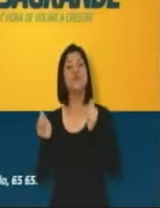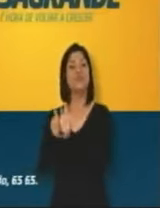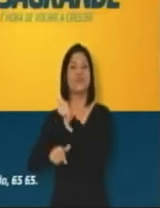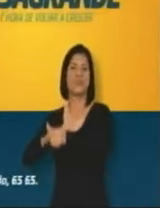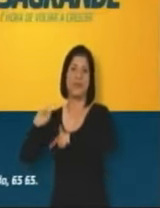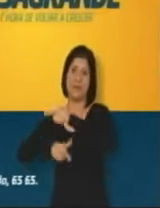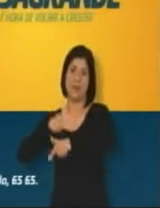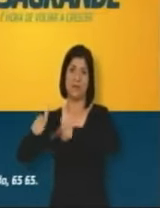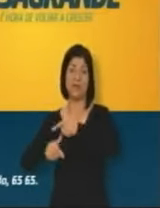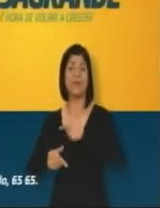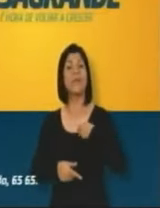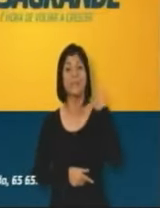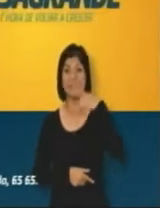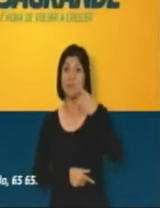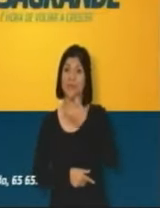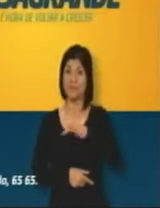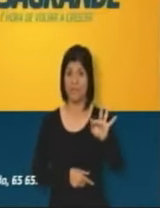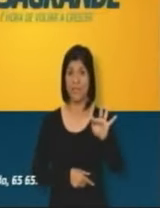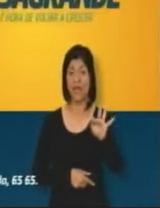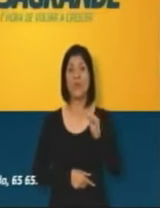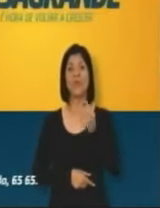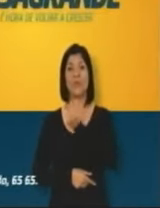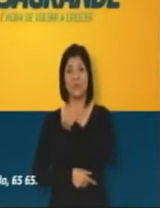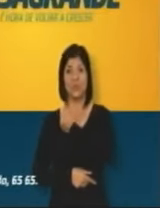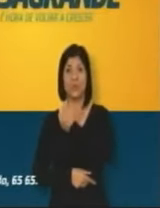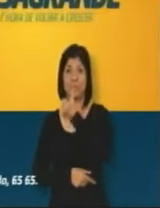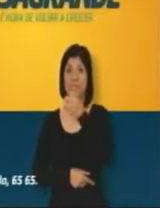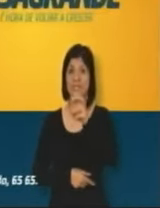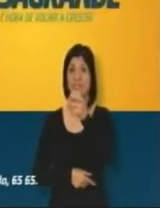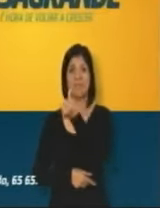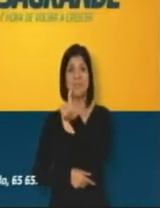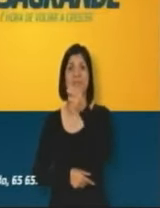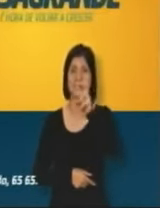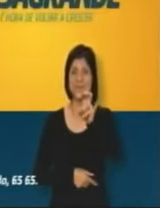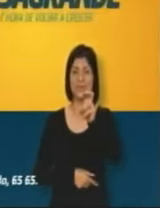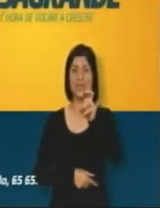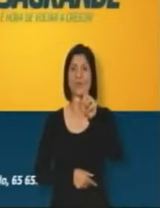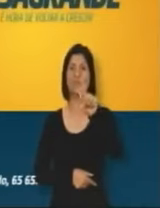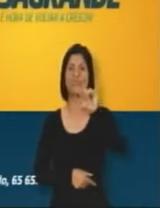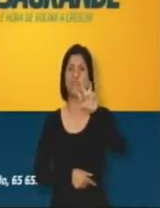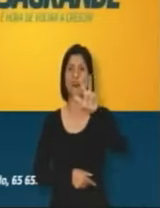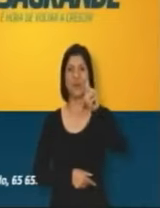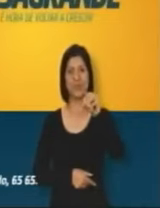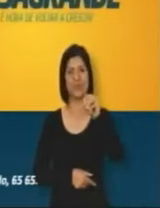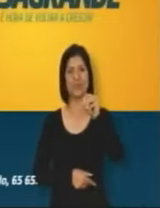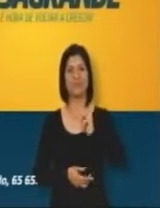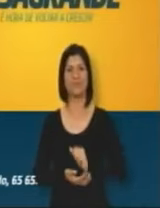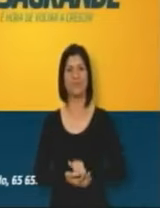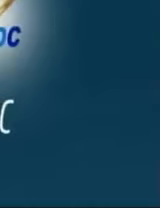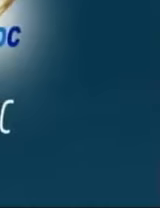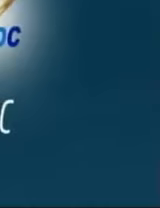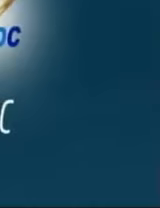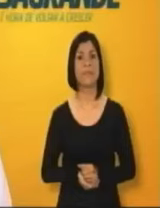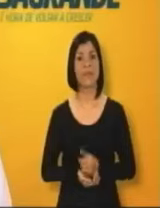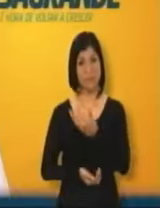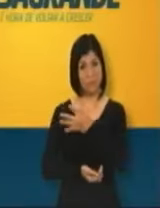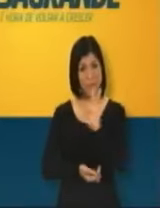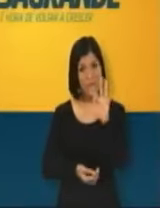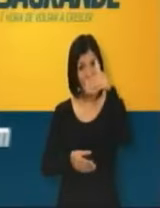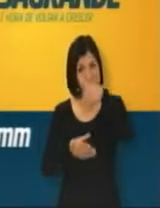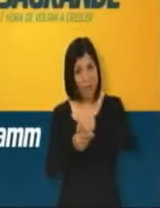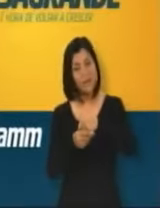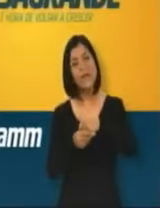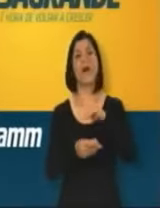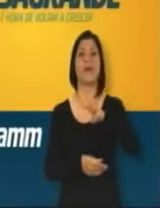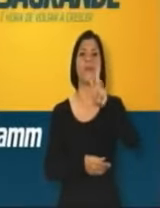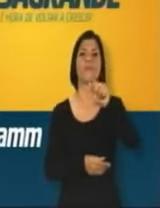lado do trabalhador. Para deputado federal, vote Givaldo 6565, Givaldo 6565. Para federal,